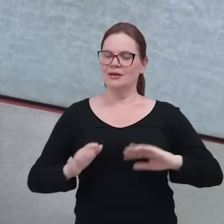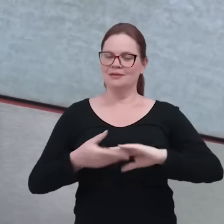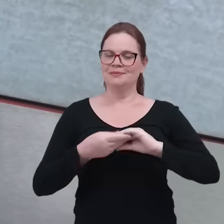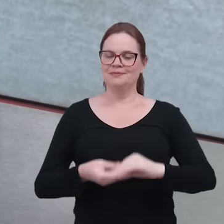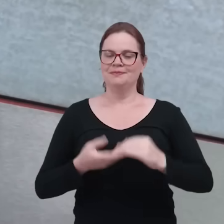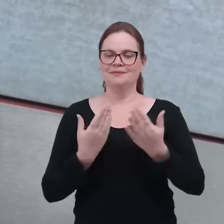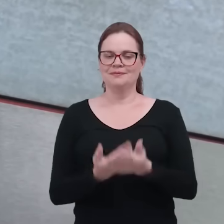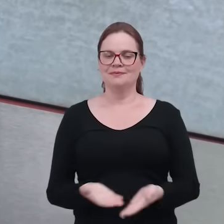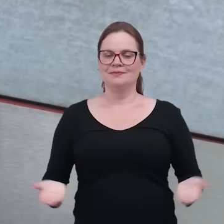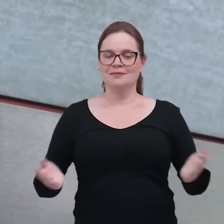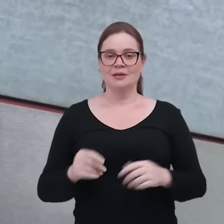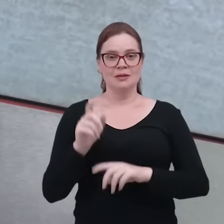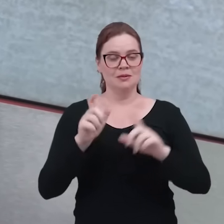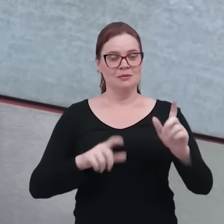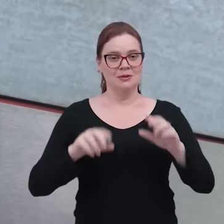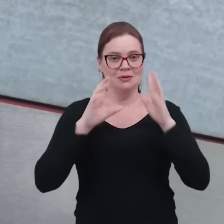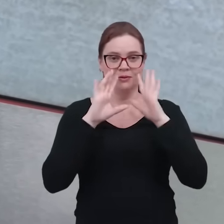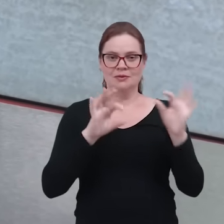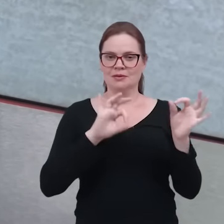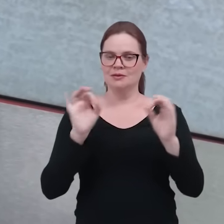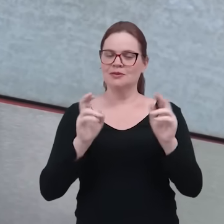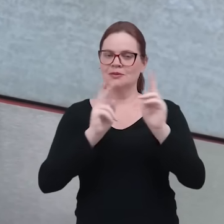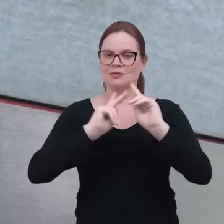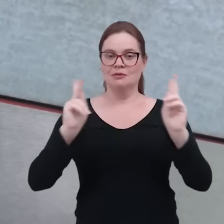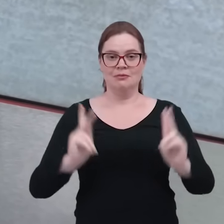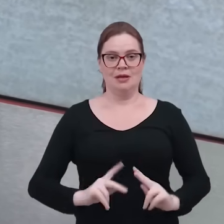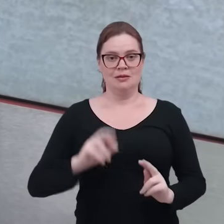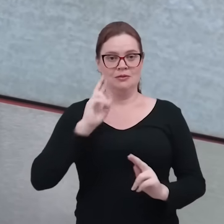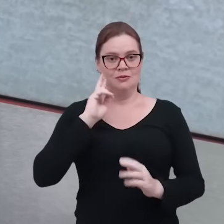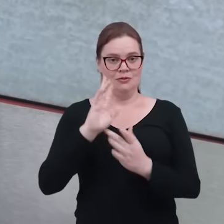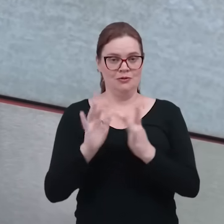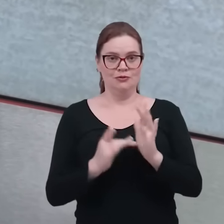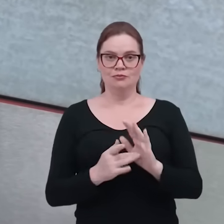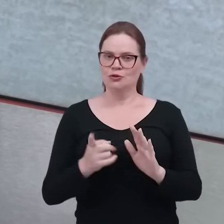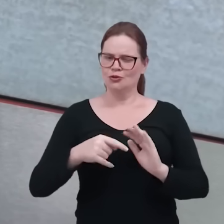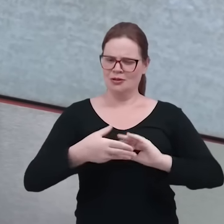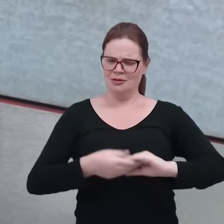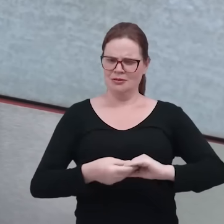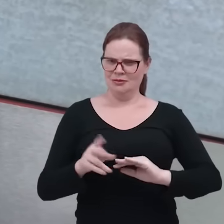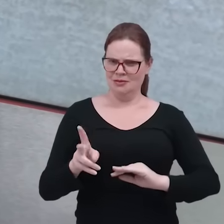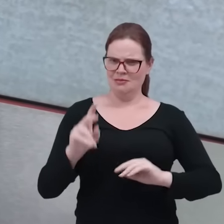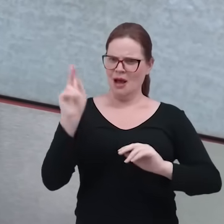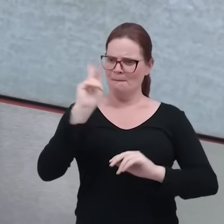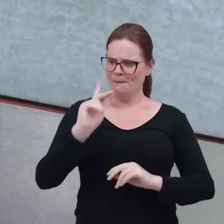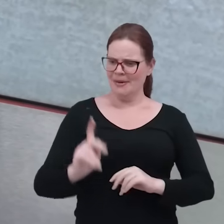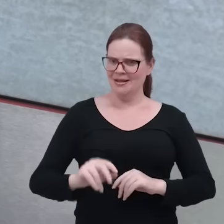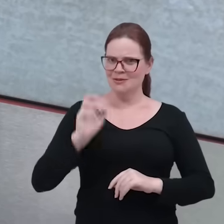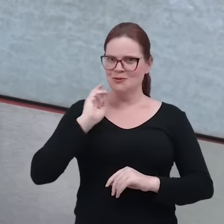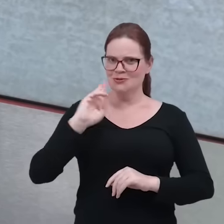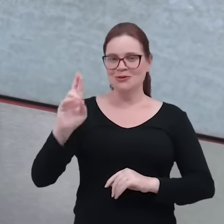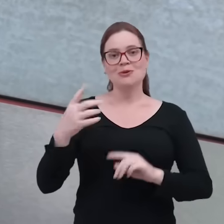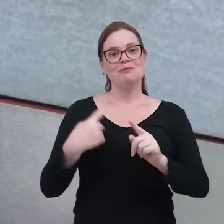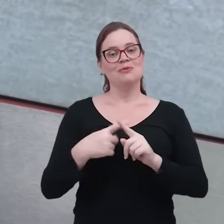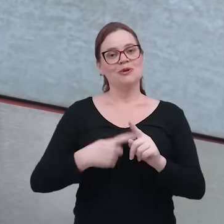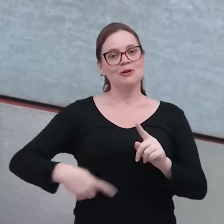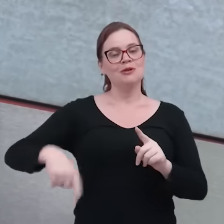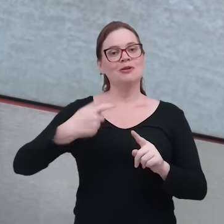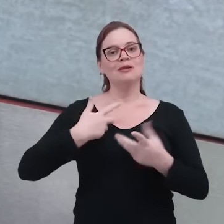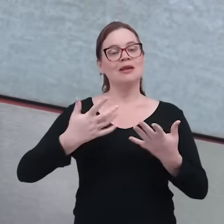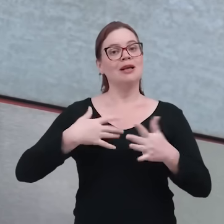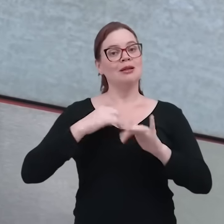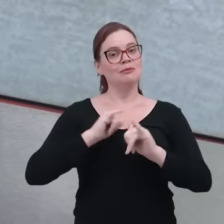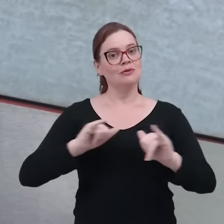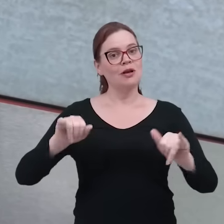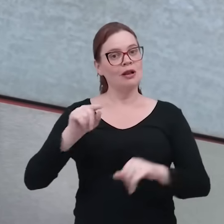Olá, eu quero saudar a você, o senhor, a senhora, com a paz do Senhor Jesus Cristo. Essa saudação nós estamos dando porque nós estamos aqui